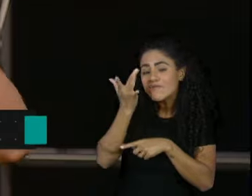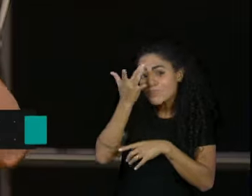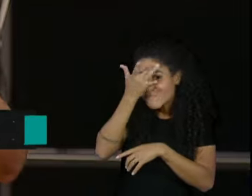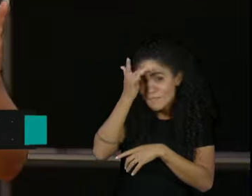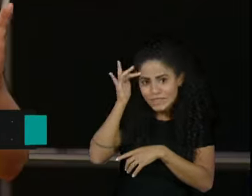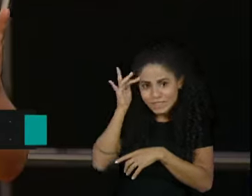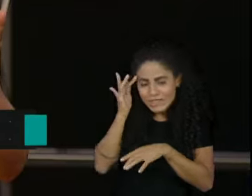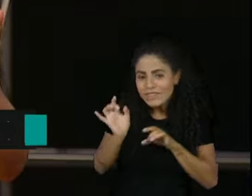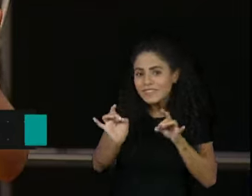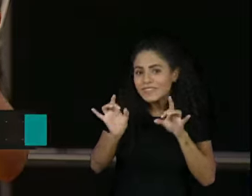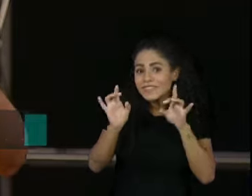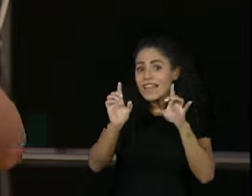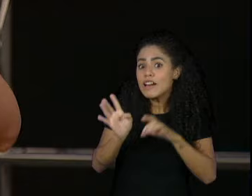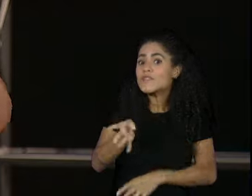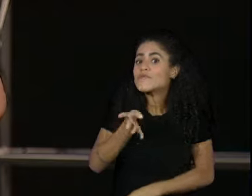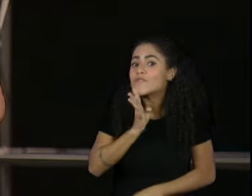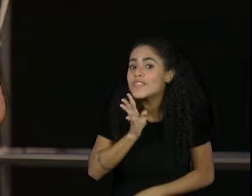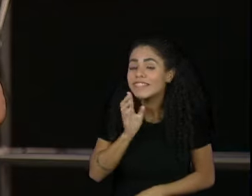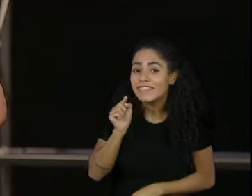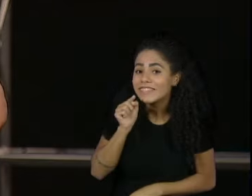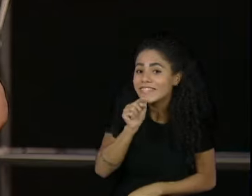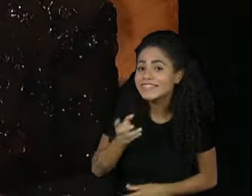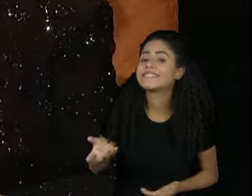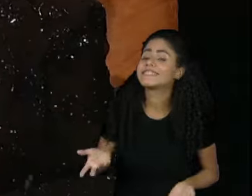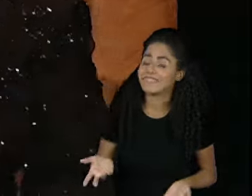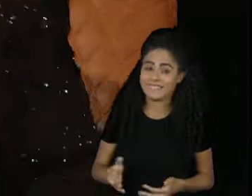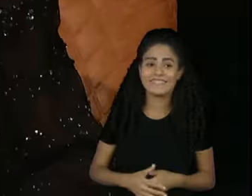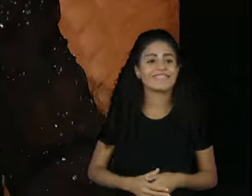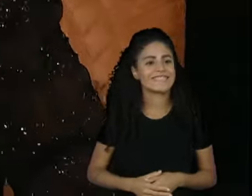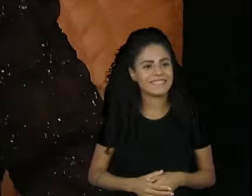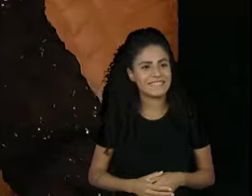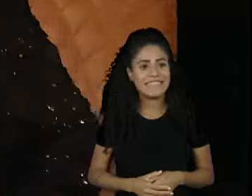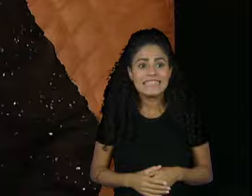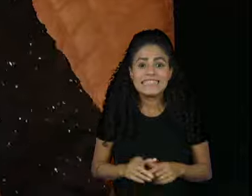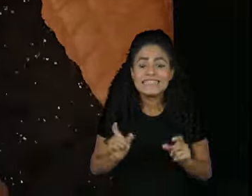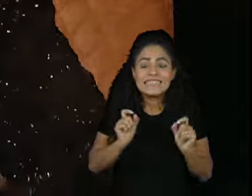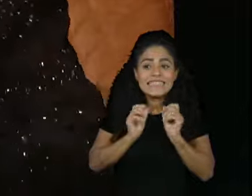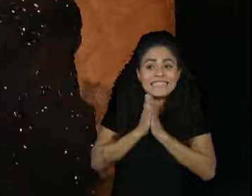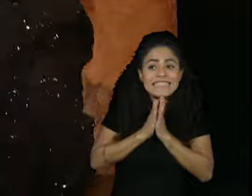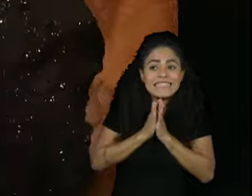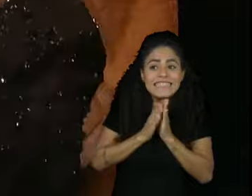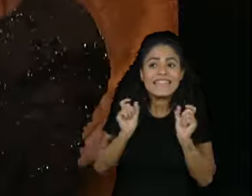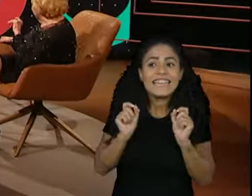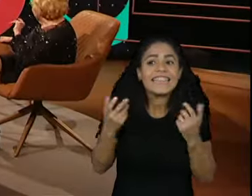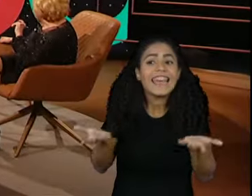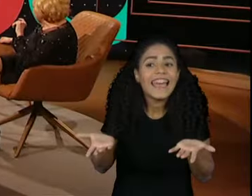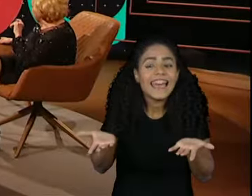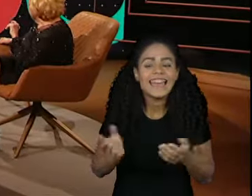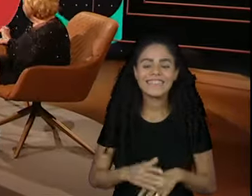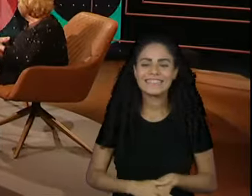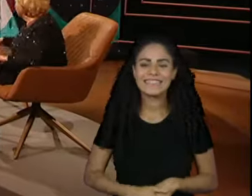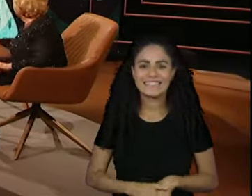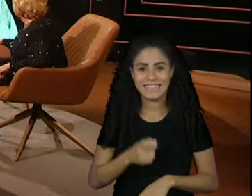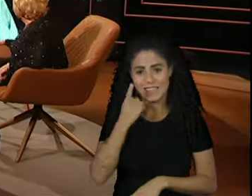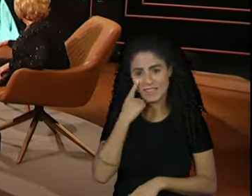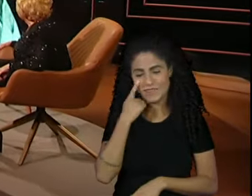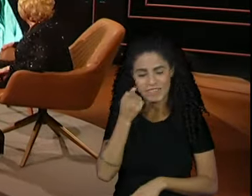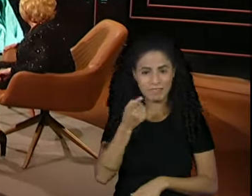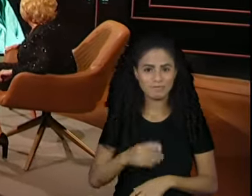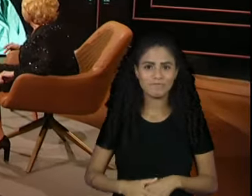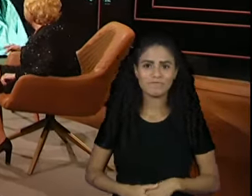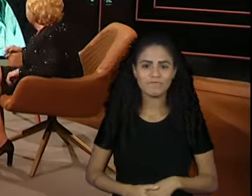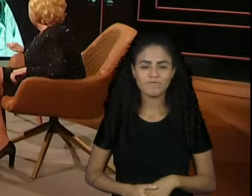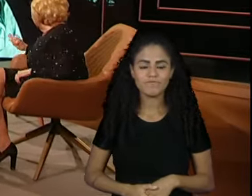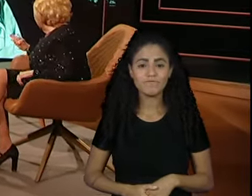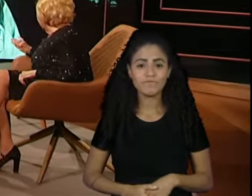um perigo, viu? Que ele sabe tudo sobre você. Ai, meu Deus, quem será? Quem será? Vamos ver. Eu conheci